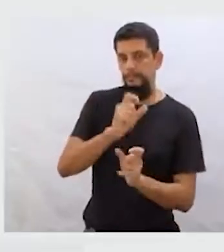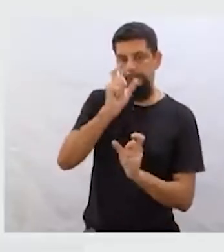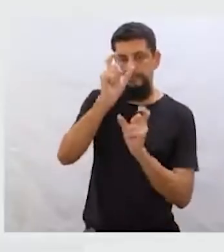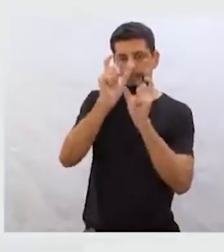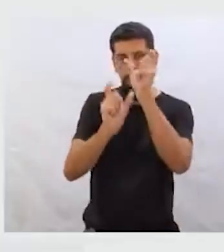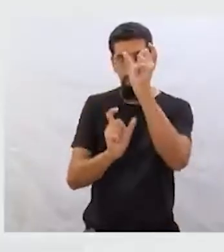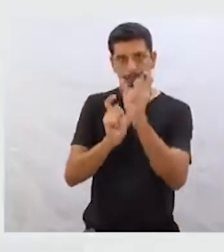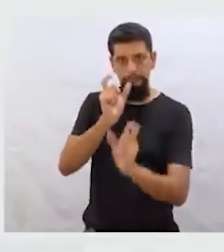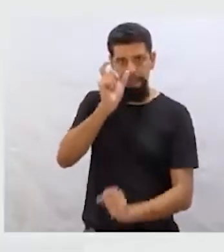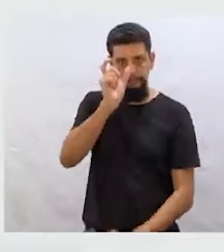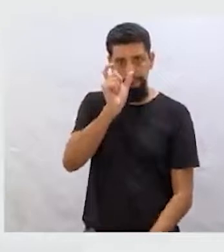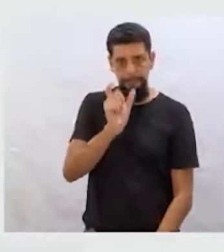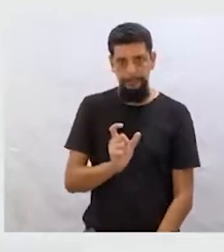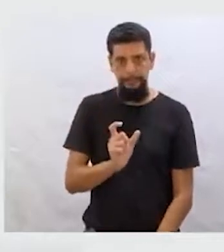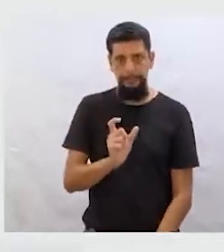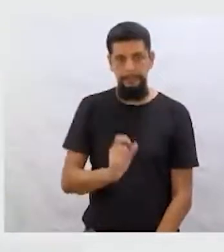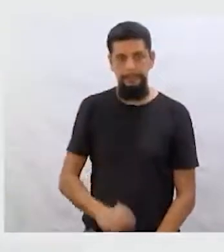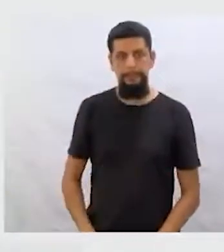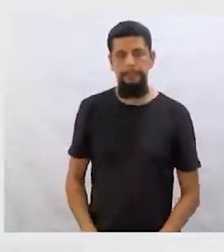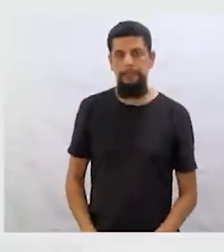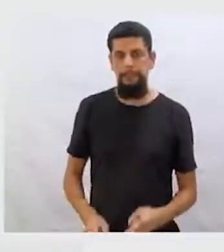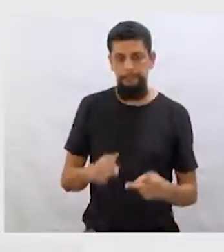Jogadores.